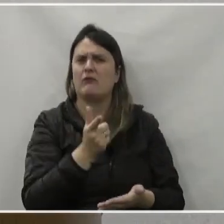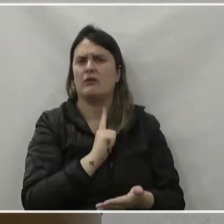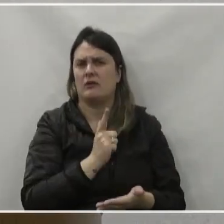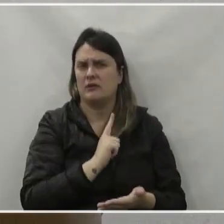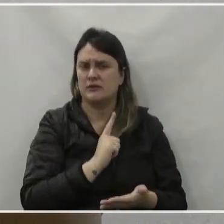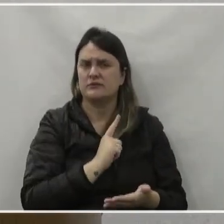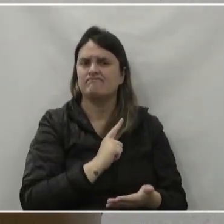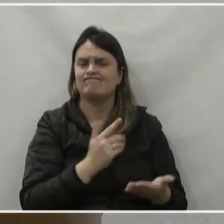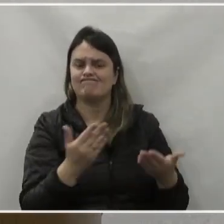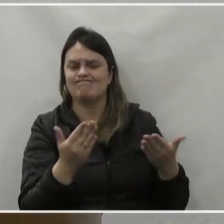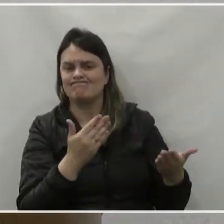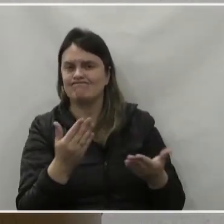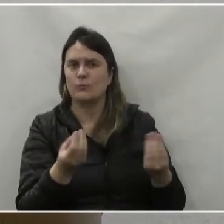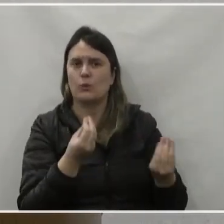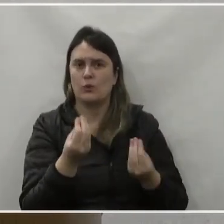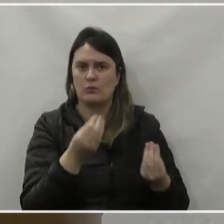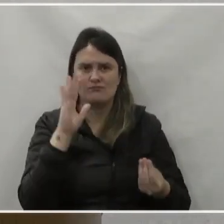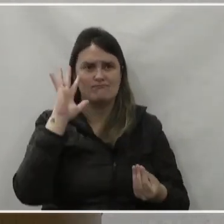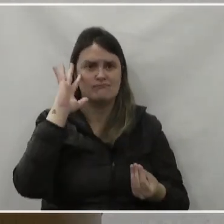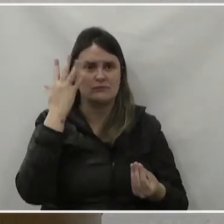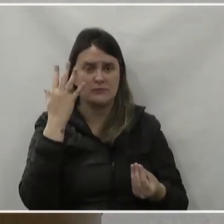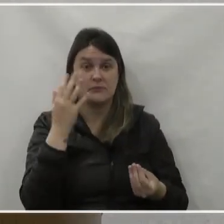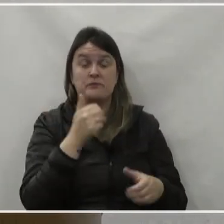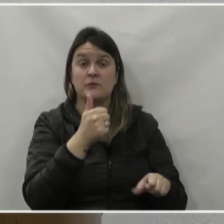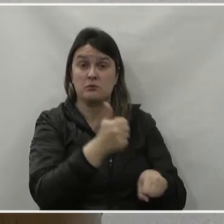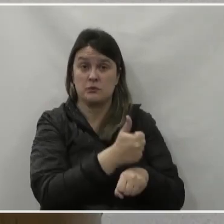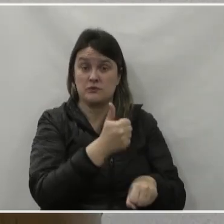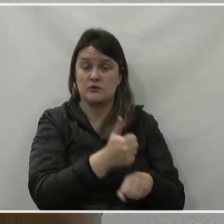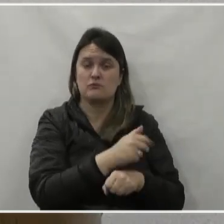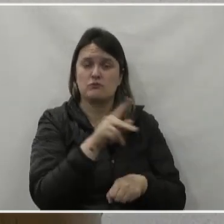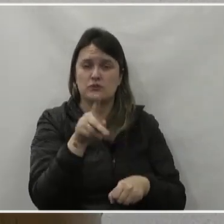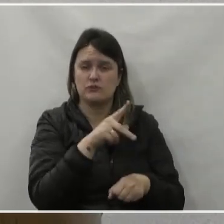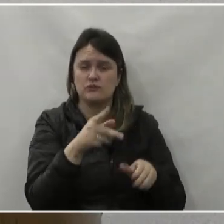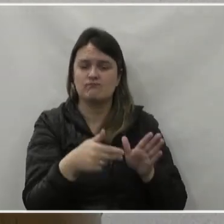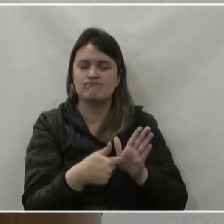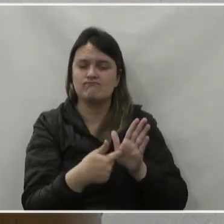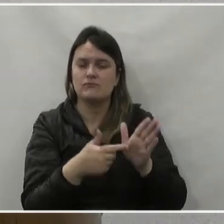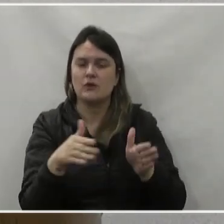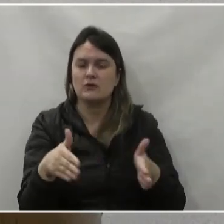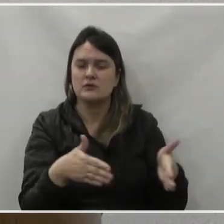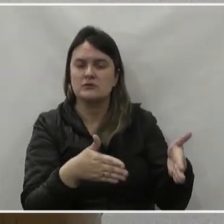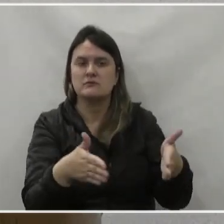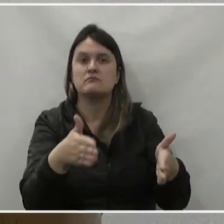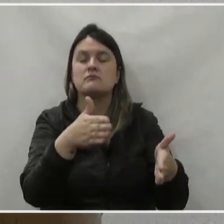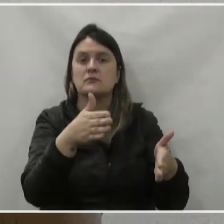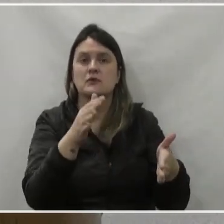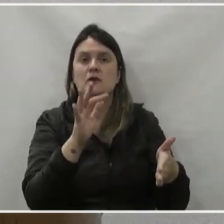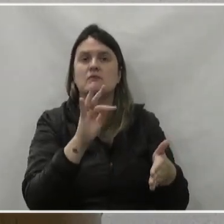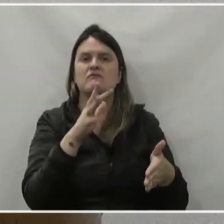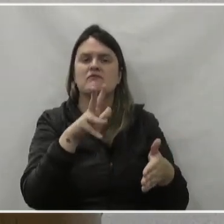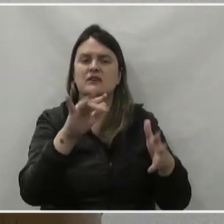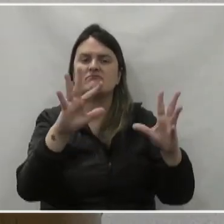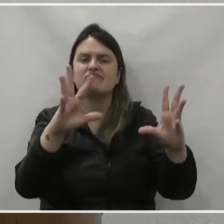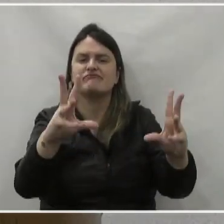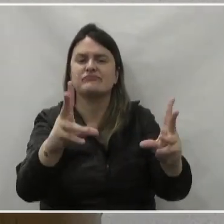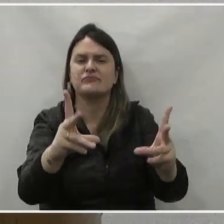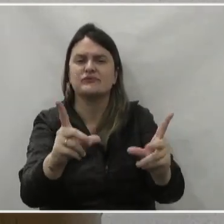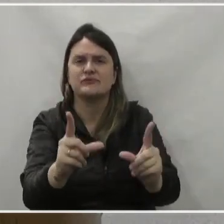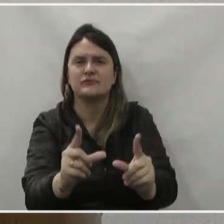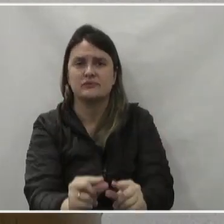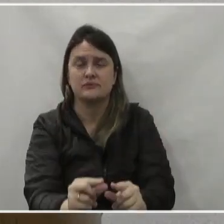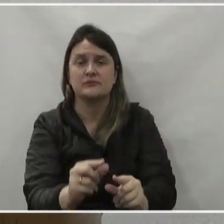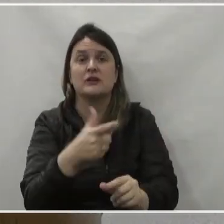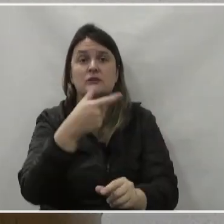e incontornáveis. A profissão docente caminha a passos largos para a falência.